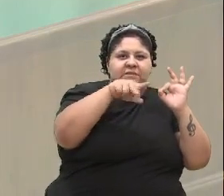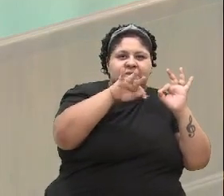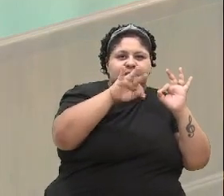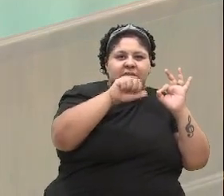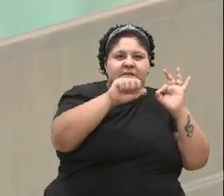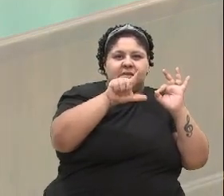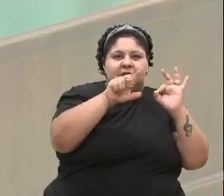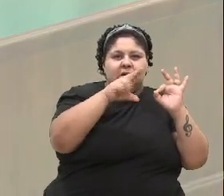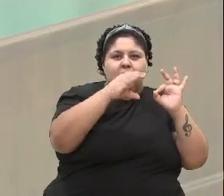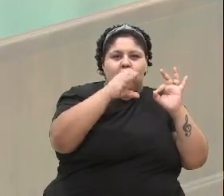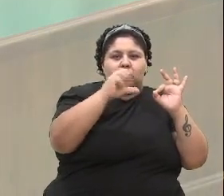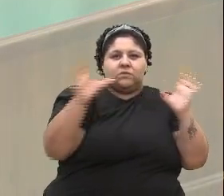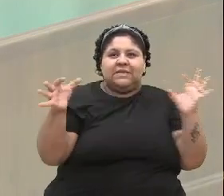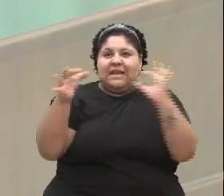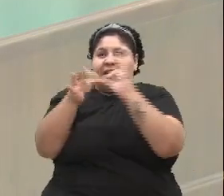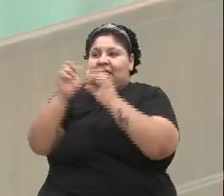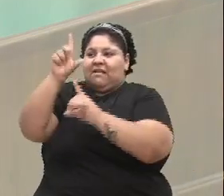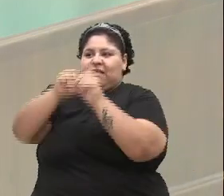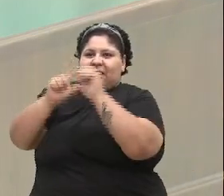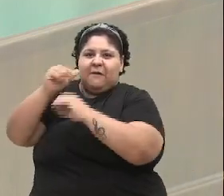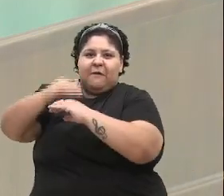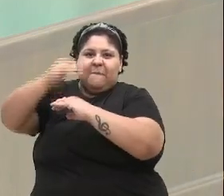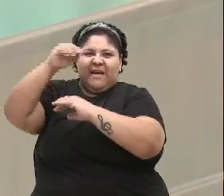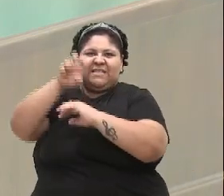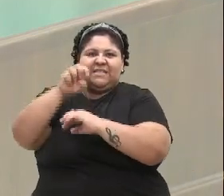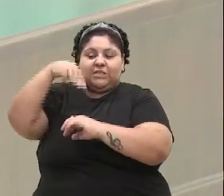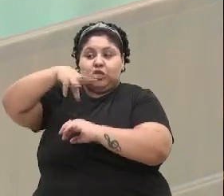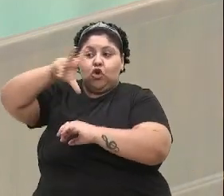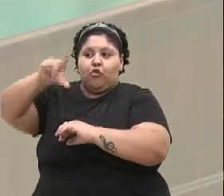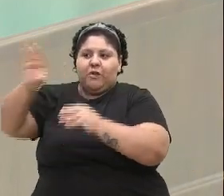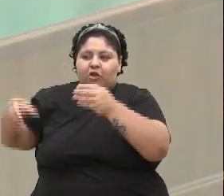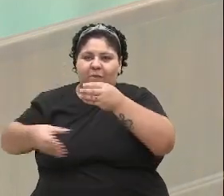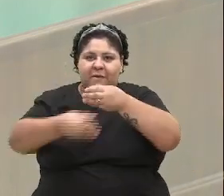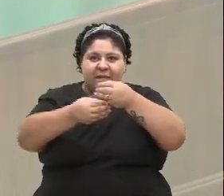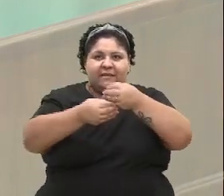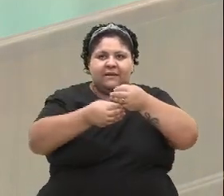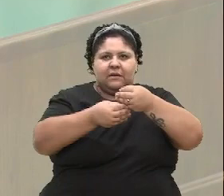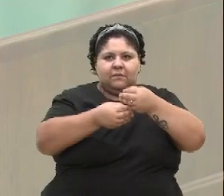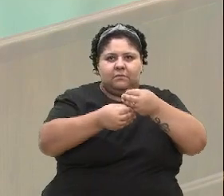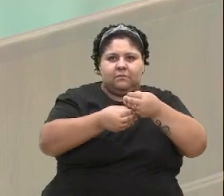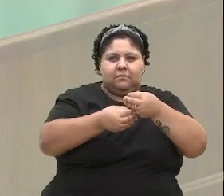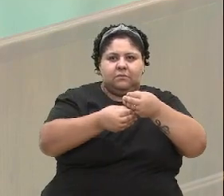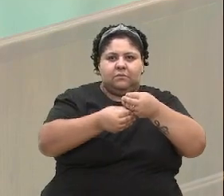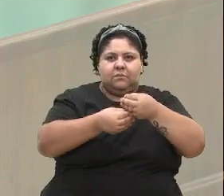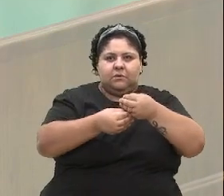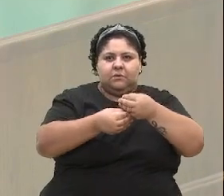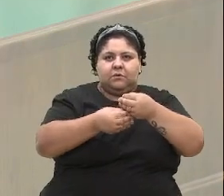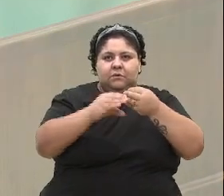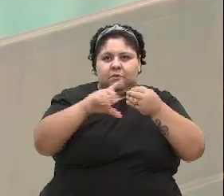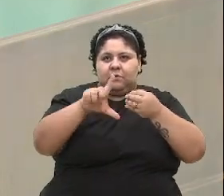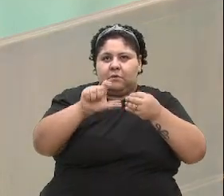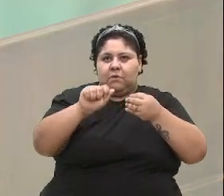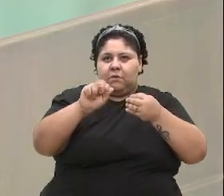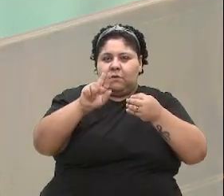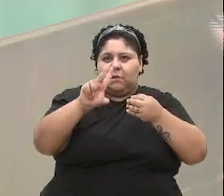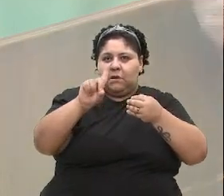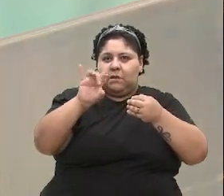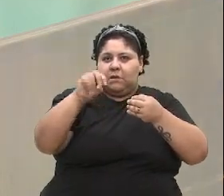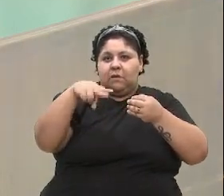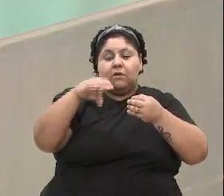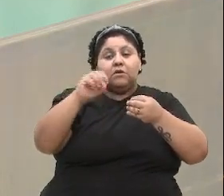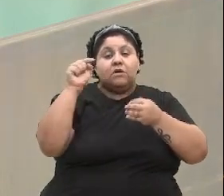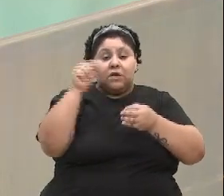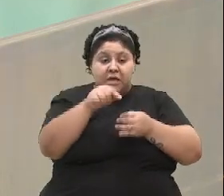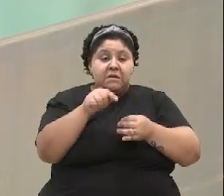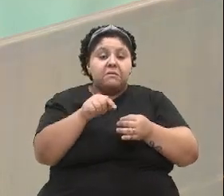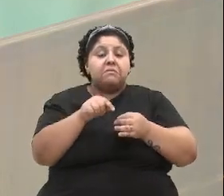o bairo cruzeiro que tem mais de 5 milhões no emenda parlamentar Claudino Santos essa seria